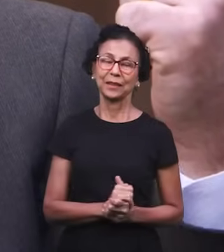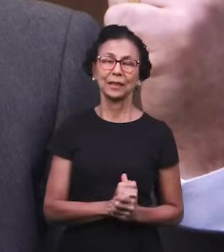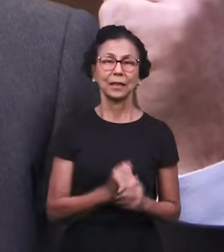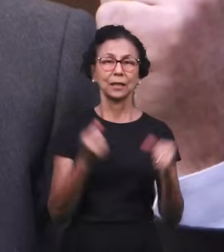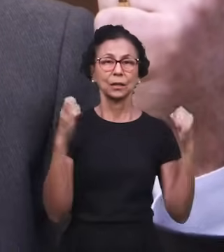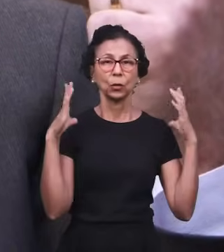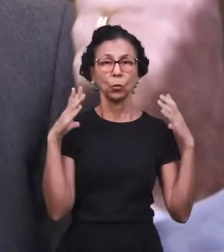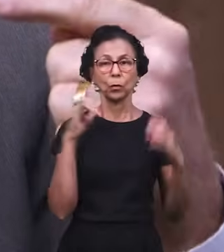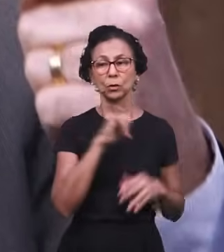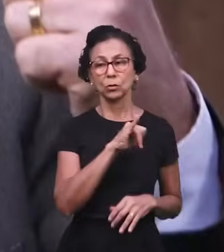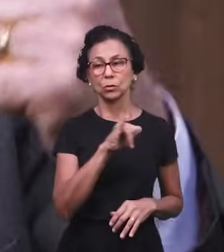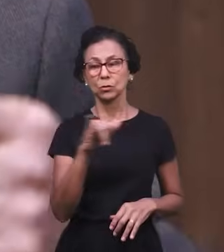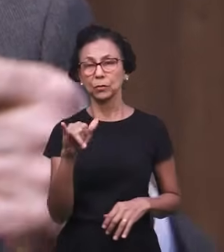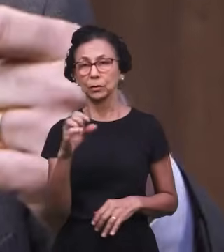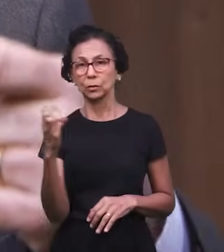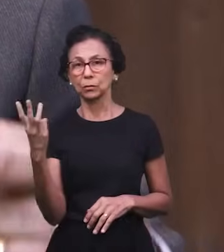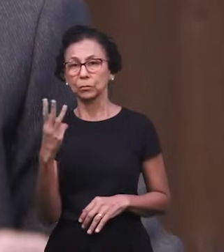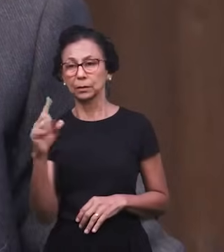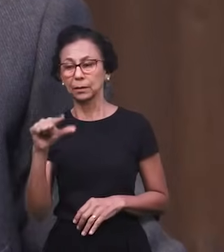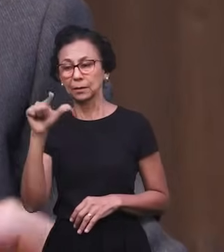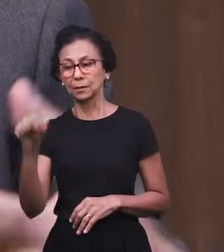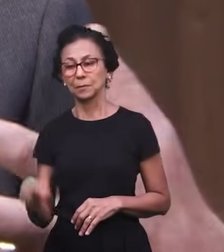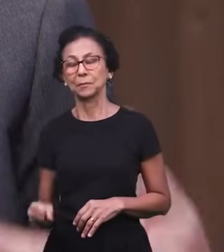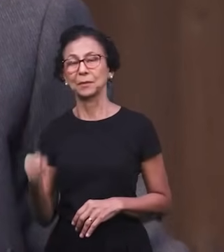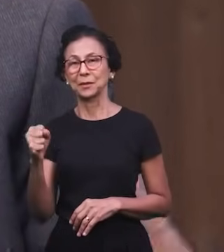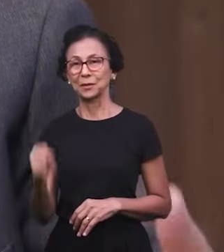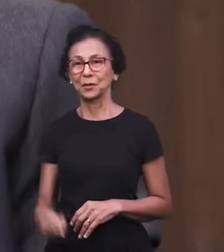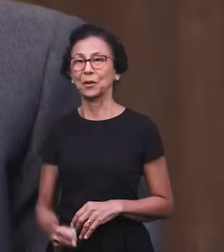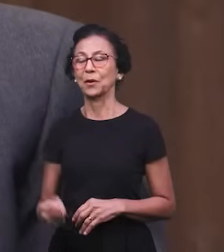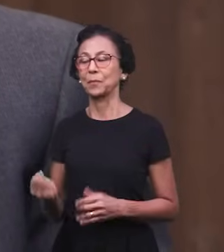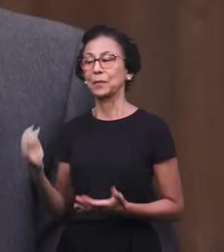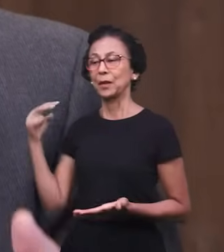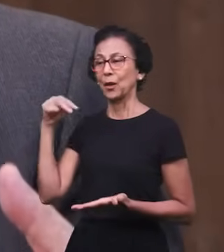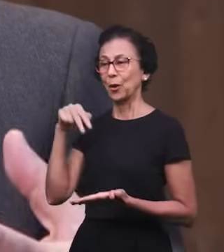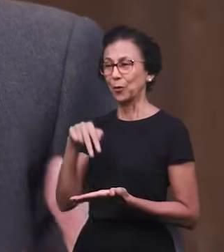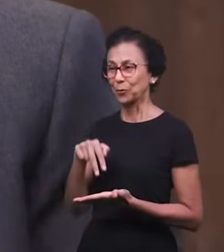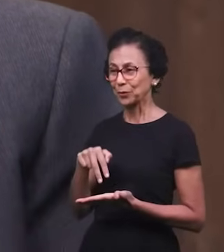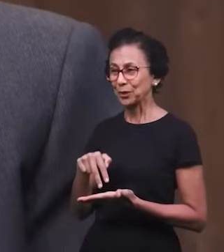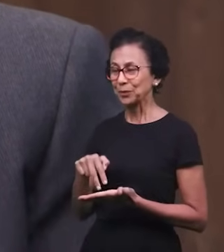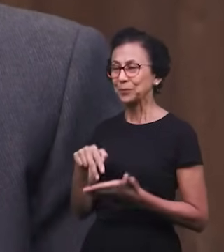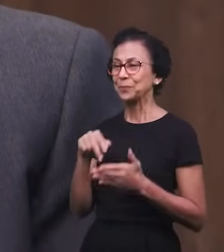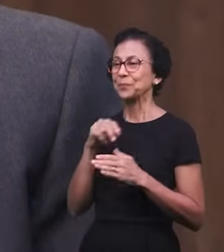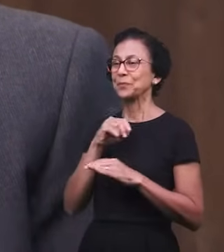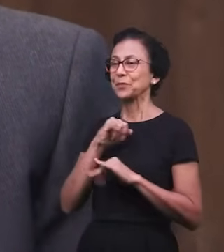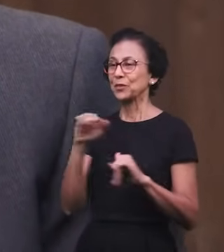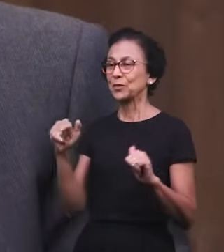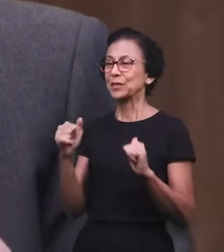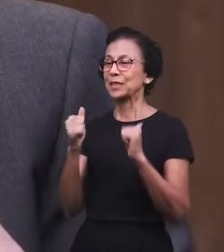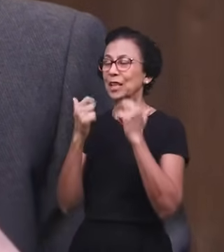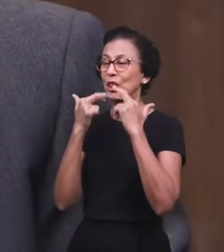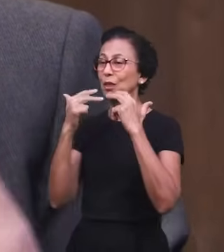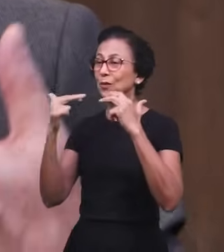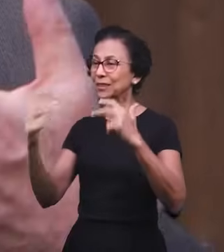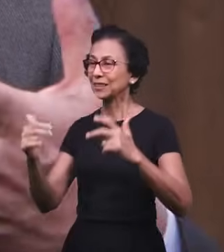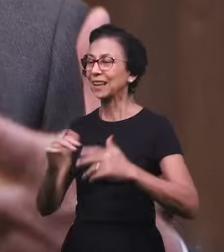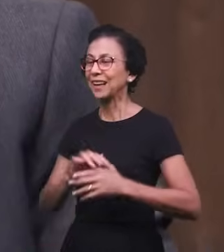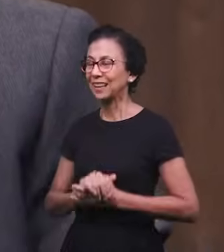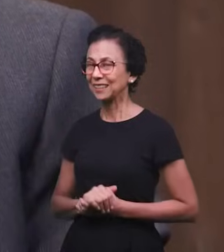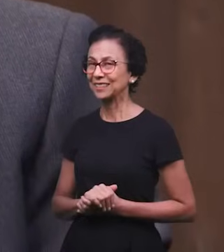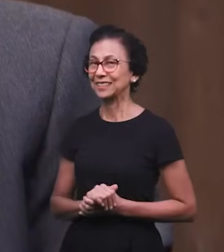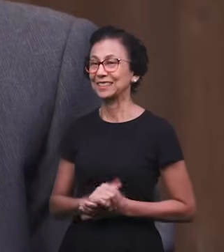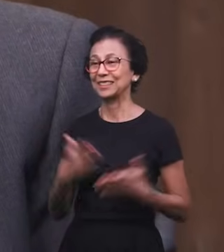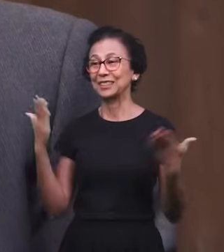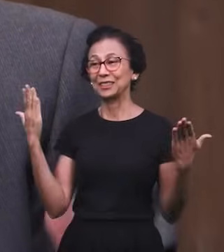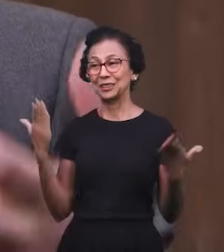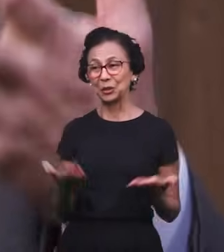em Belém, vos nasceu o Salvador, Jesus Cristo, Senhor. Então, o Natal é isso para nós, é novas de